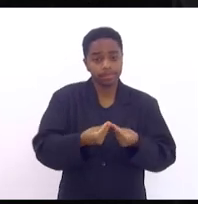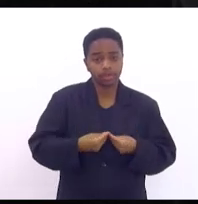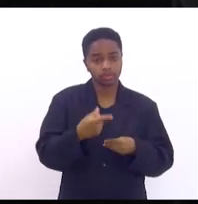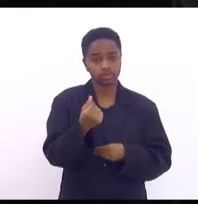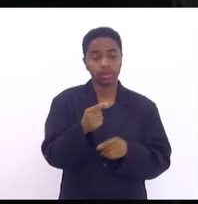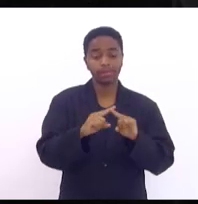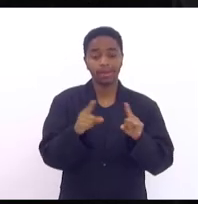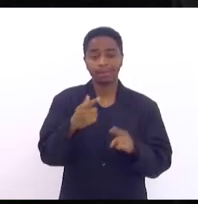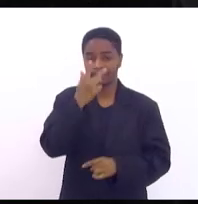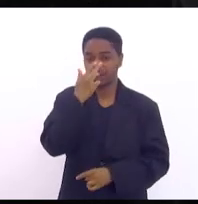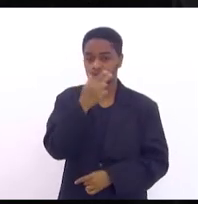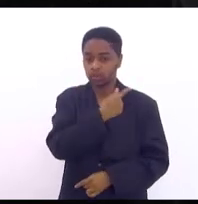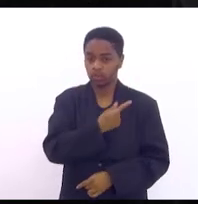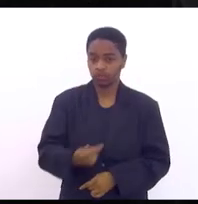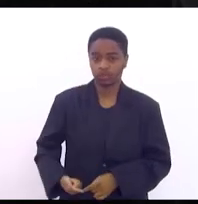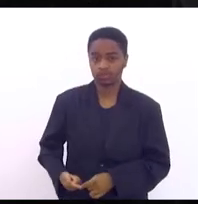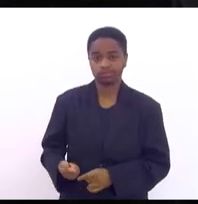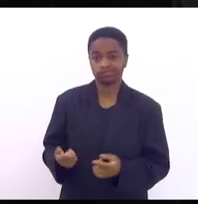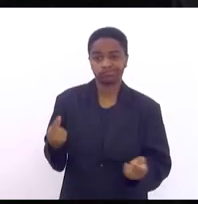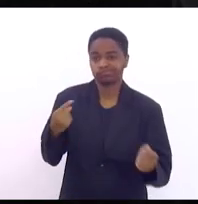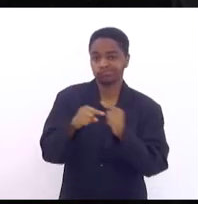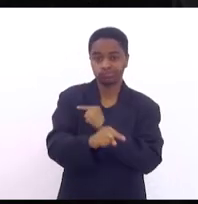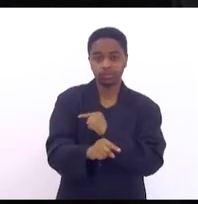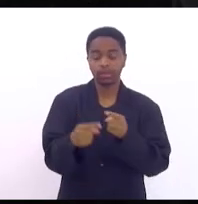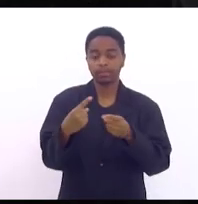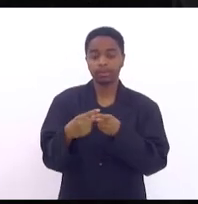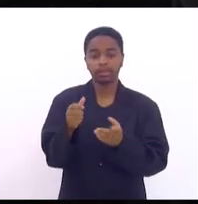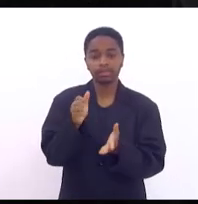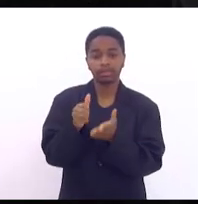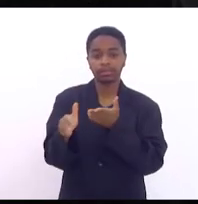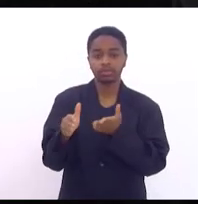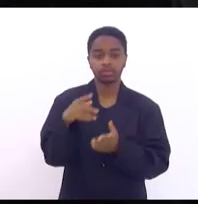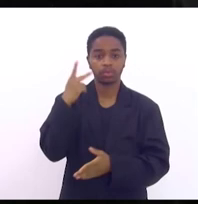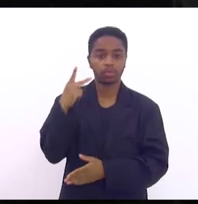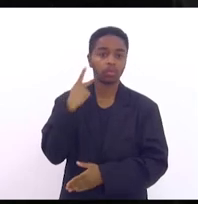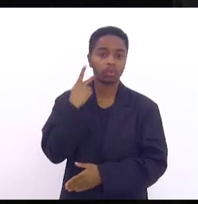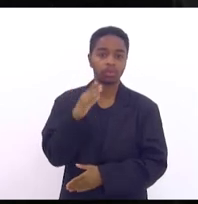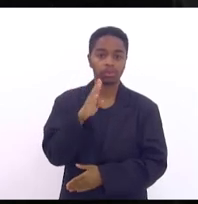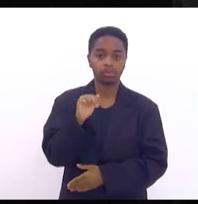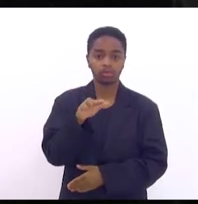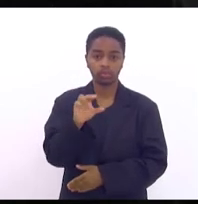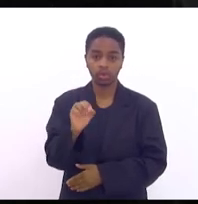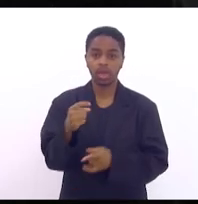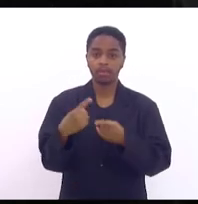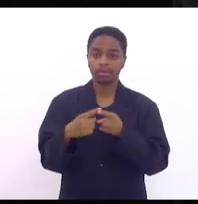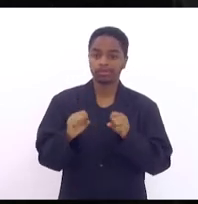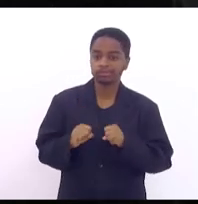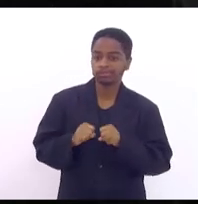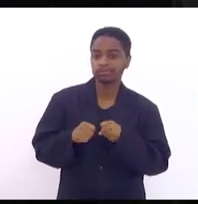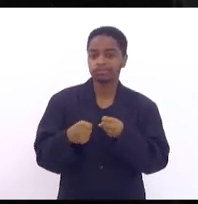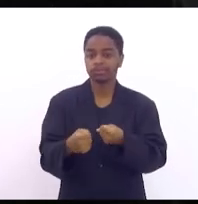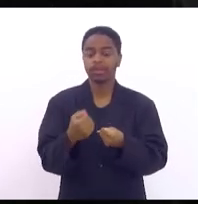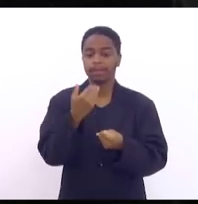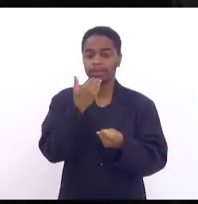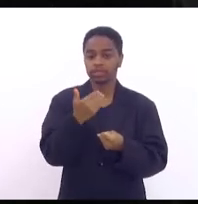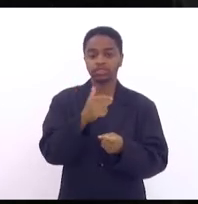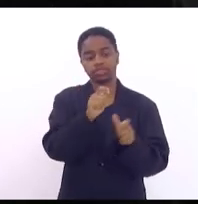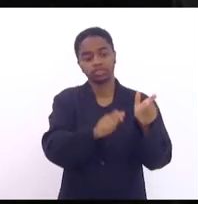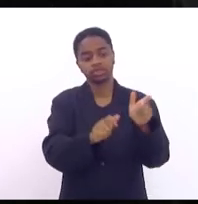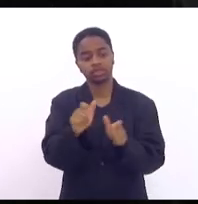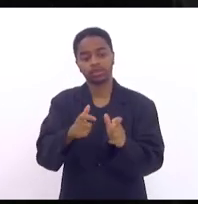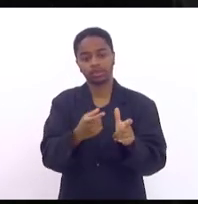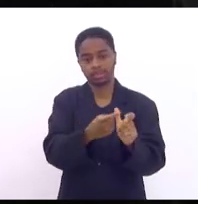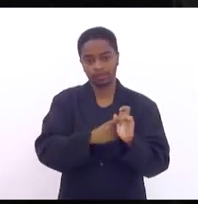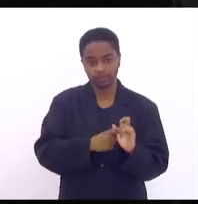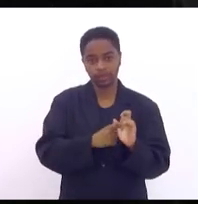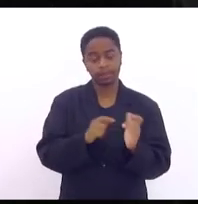contramão. Afinal, a demissão do procurador Bruno, que era um grande guerreiro na cobrança de grandes devedores,